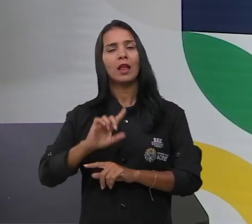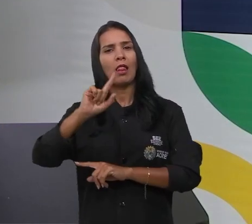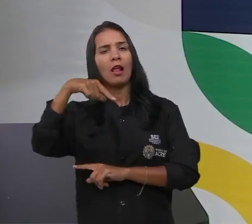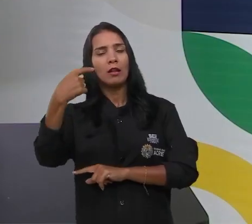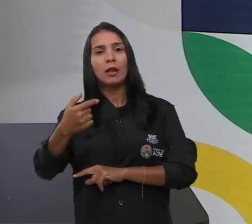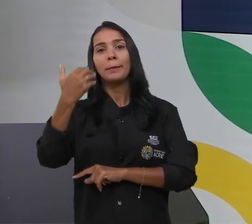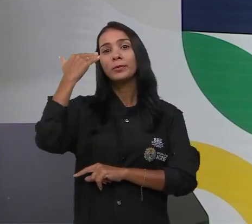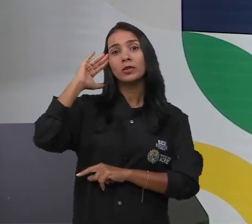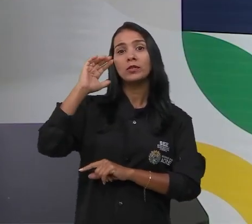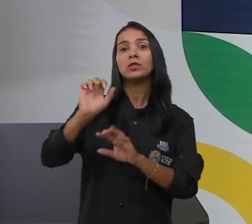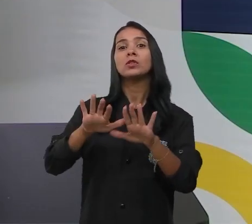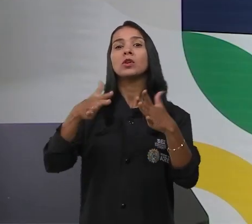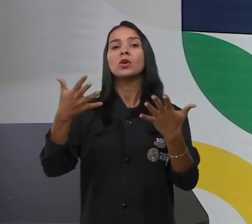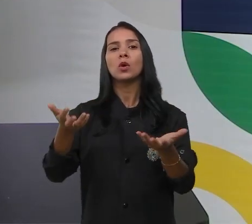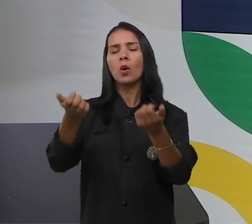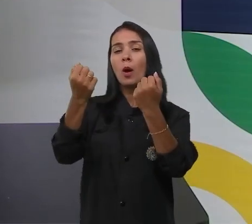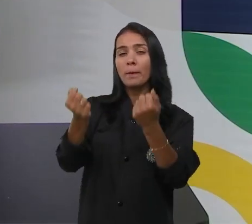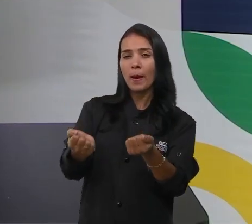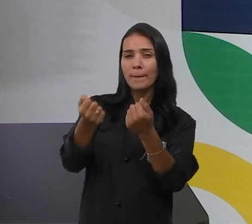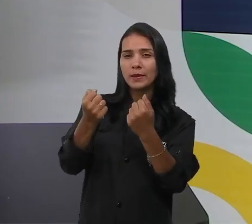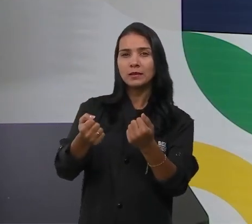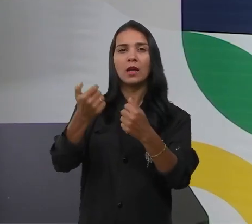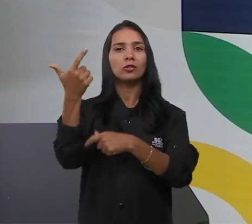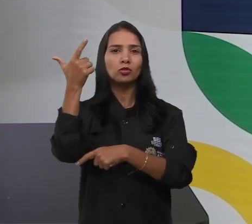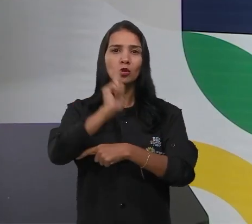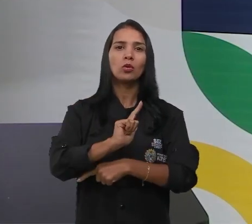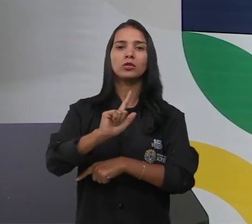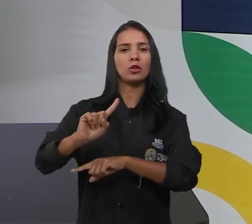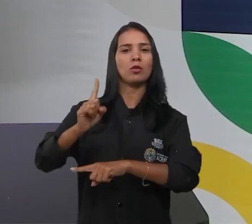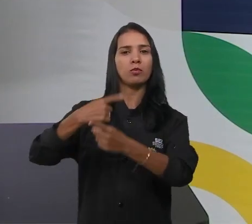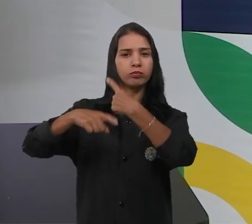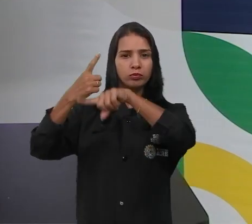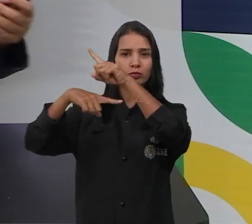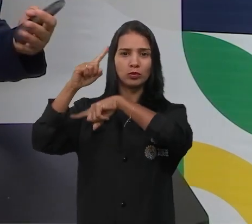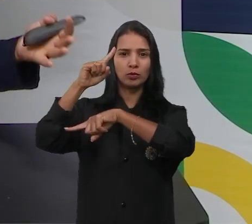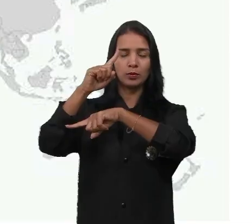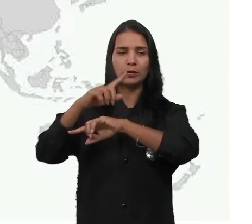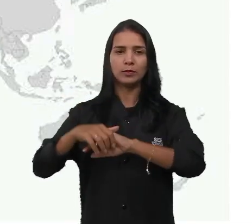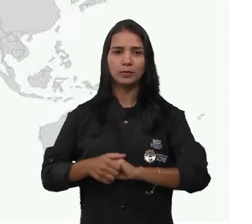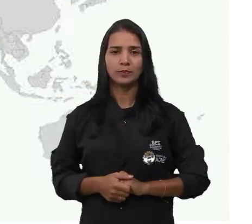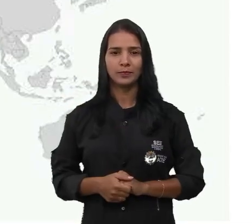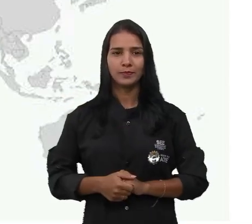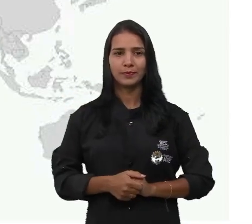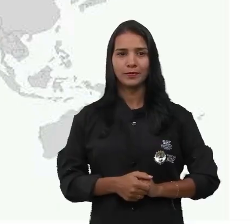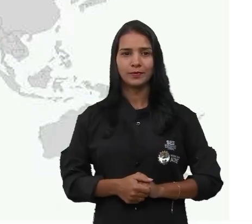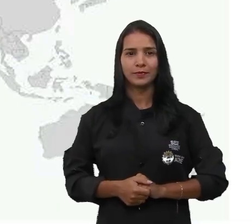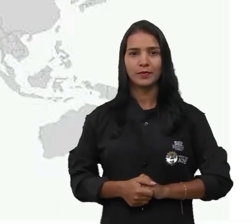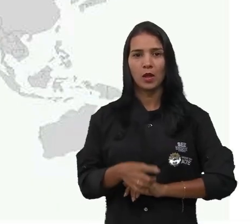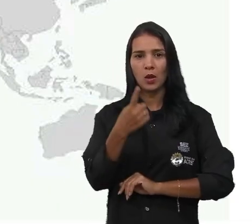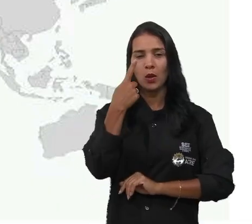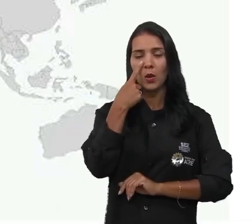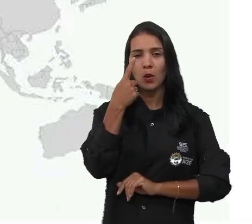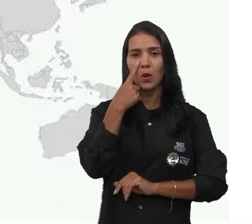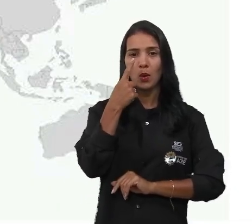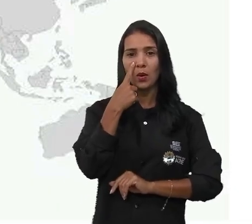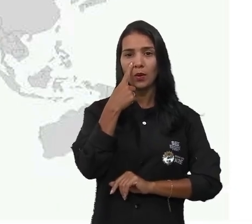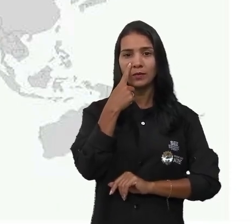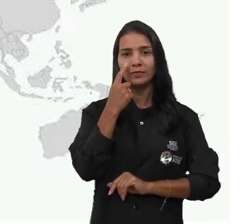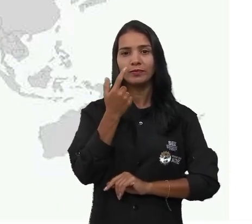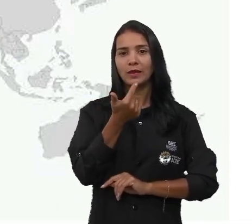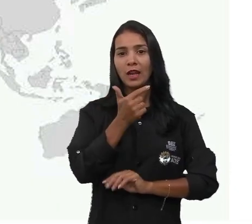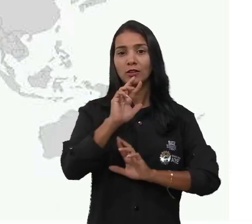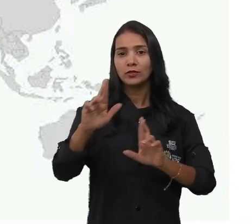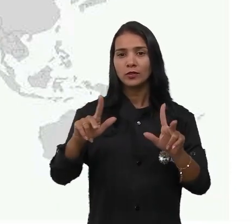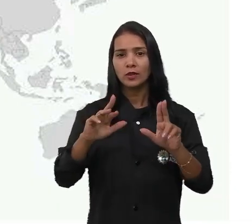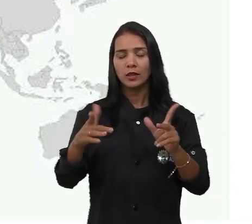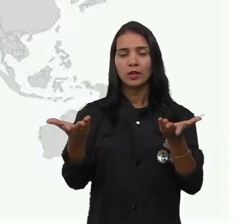blocos se sobressaiu, certo? Vamos lá então. Bom, aqui nós temos então não mais uma balança, mas sim